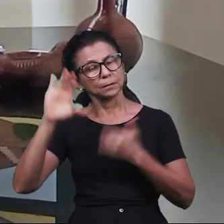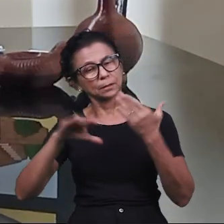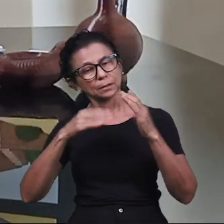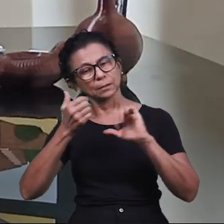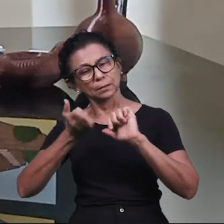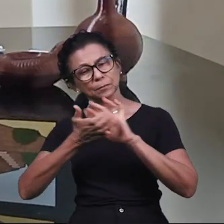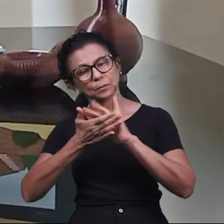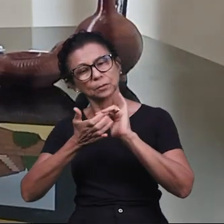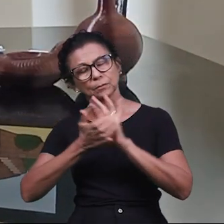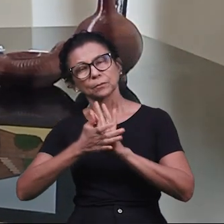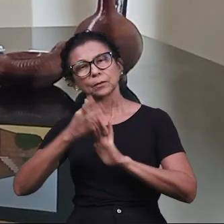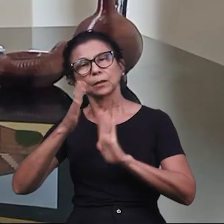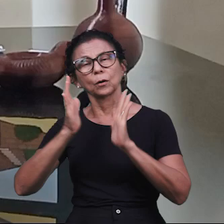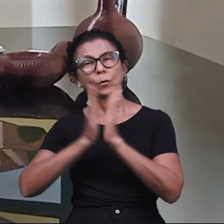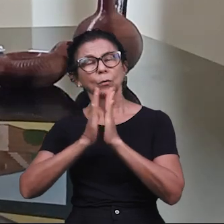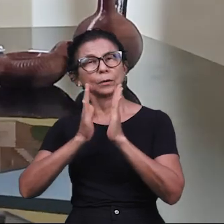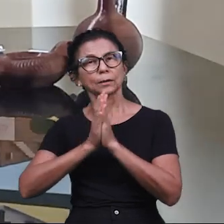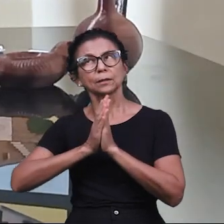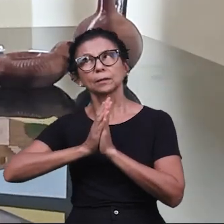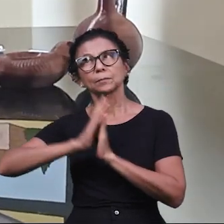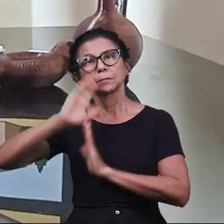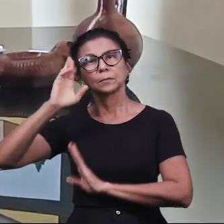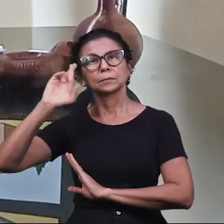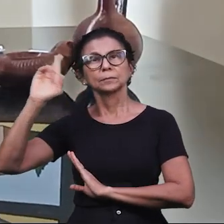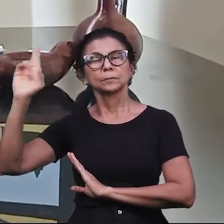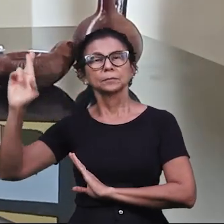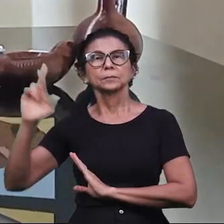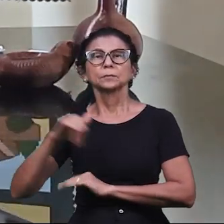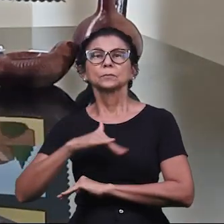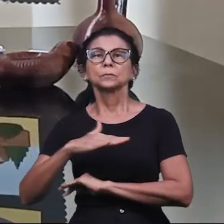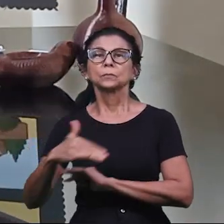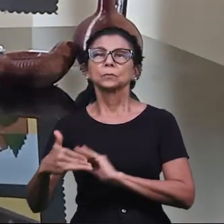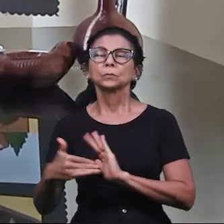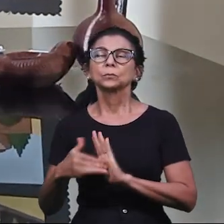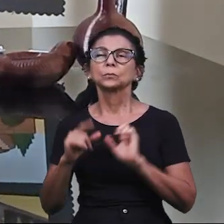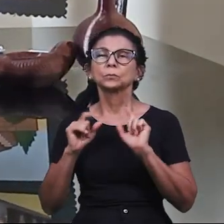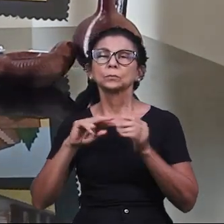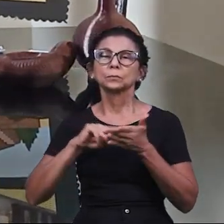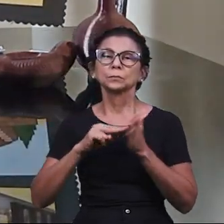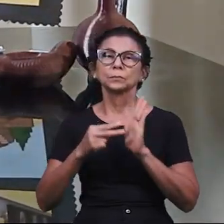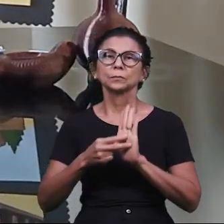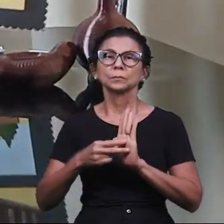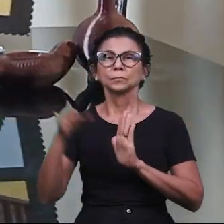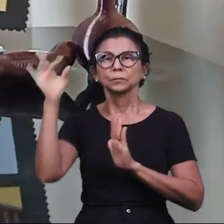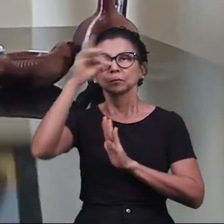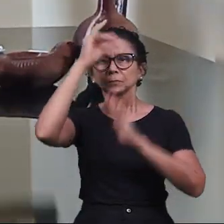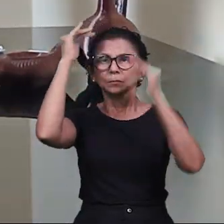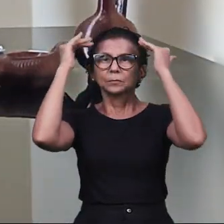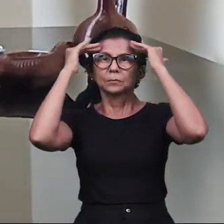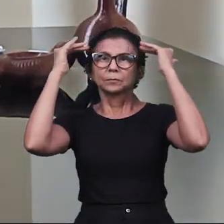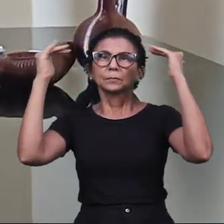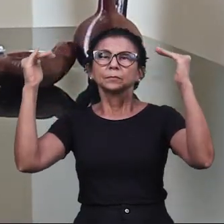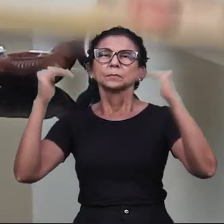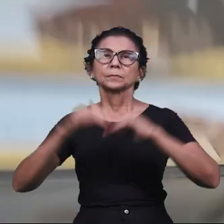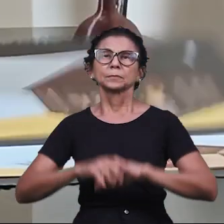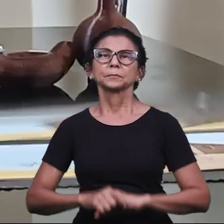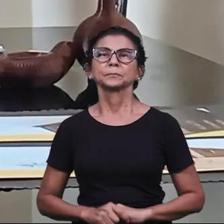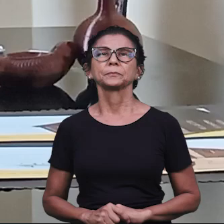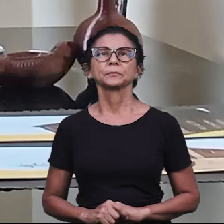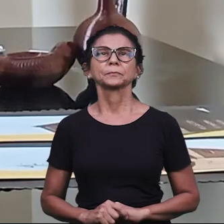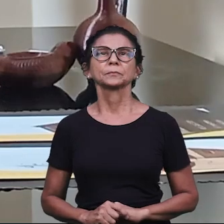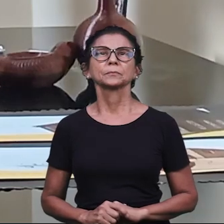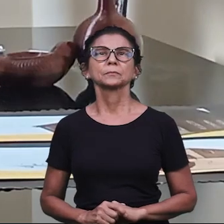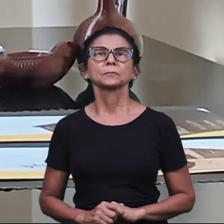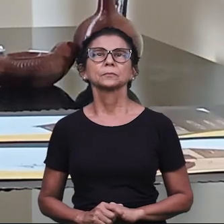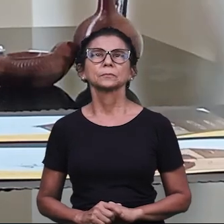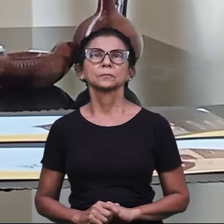cantamos louvores, nós oramos, e isso tudo é obedecer à voz do Espírito Santo. Então,